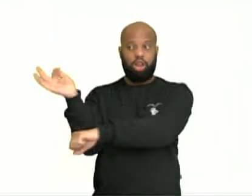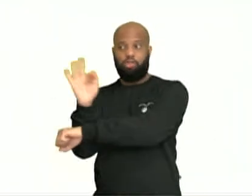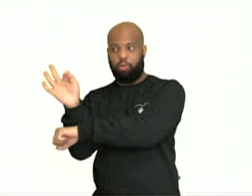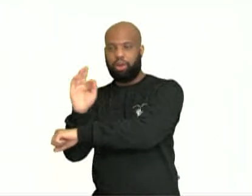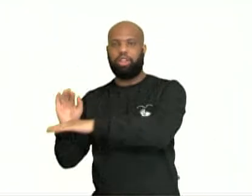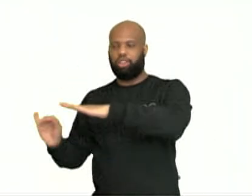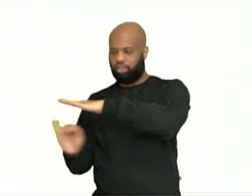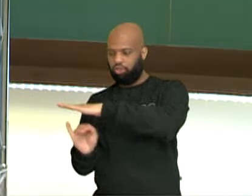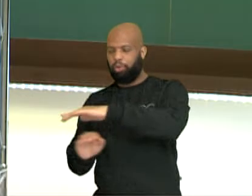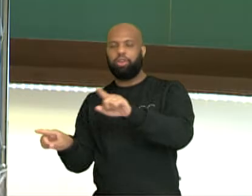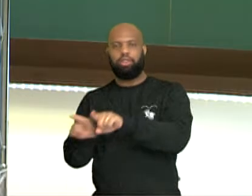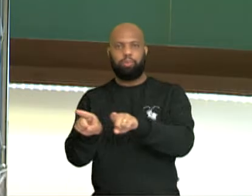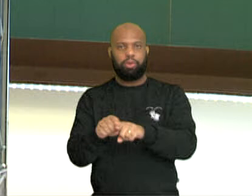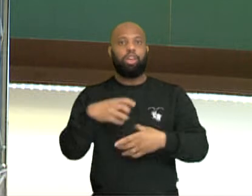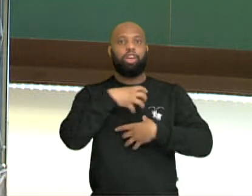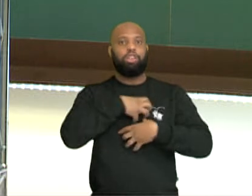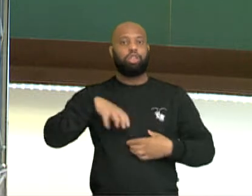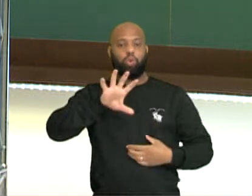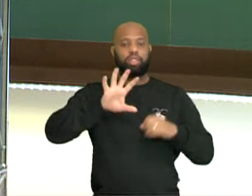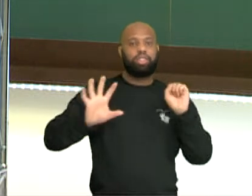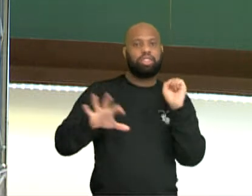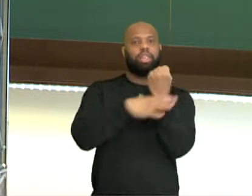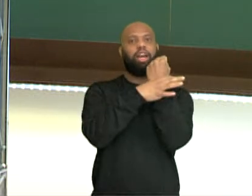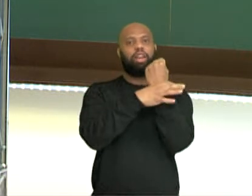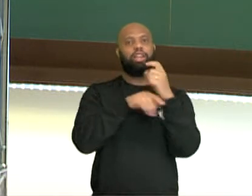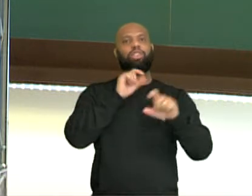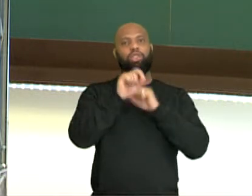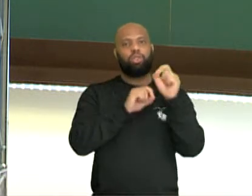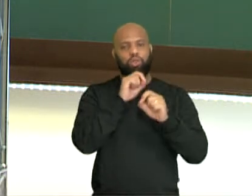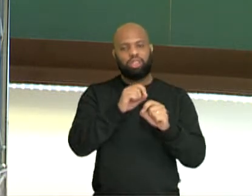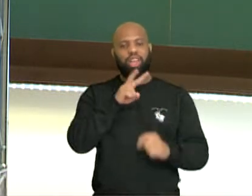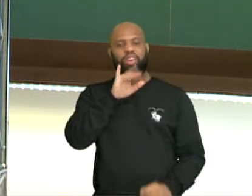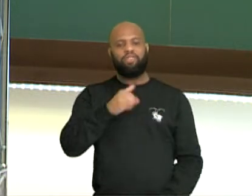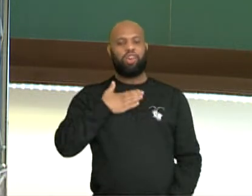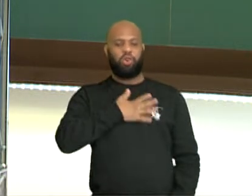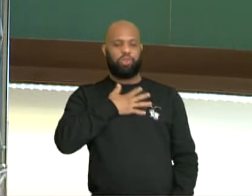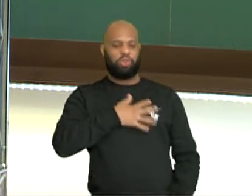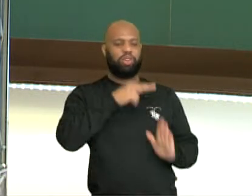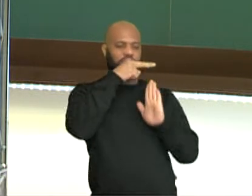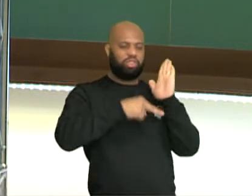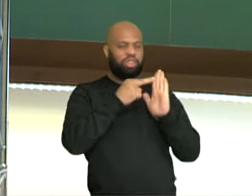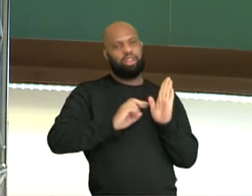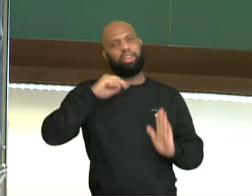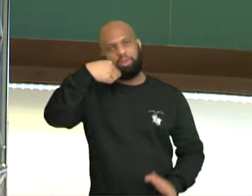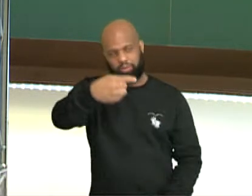informal garante que a entrevista seja o quê? Aprazível, gostosa de ser lida.